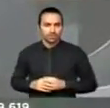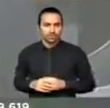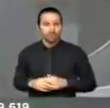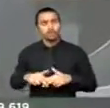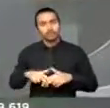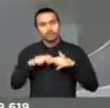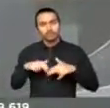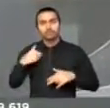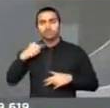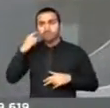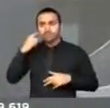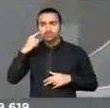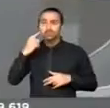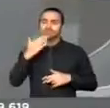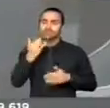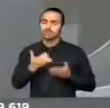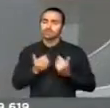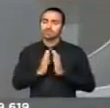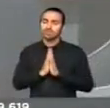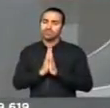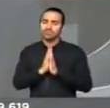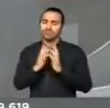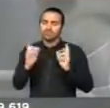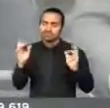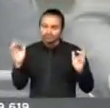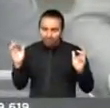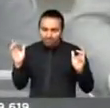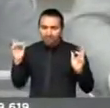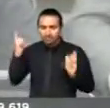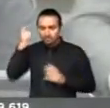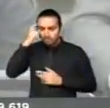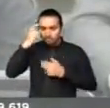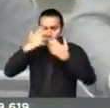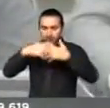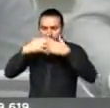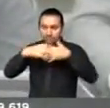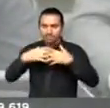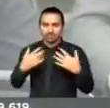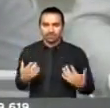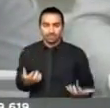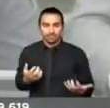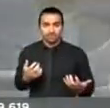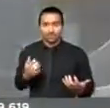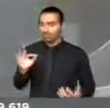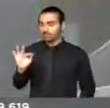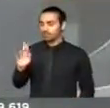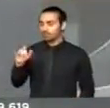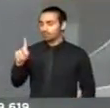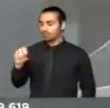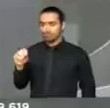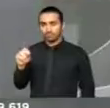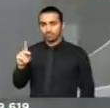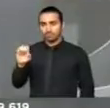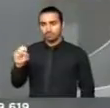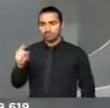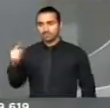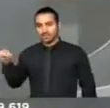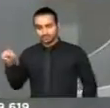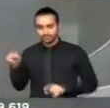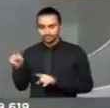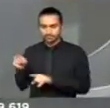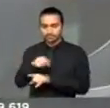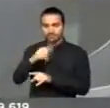isso eu peço que ponham a mão na consciência. O que fizeram com os fundos de pensão, esses jovens que entraram agora na Petrobras,